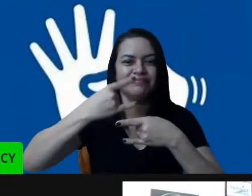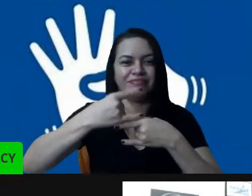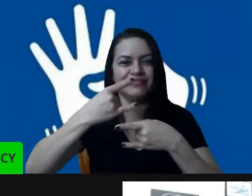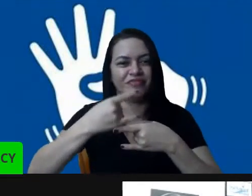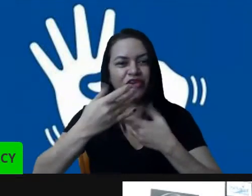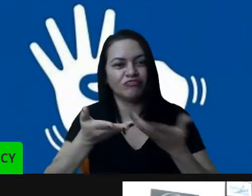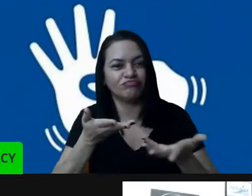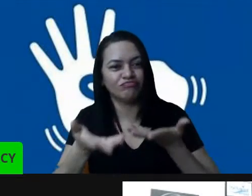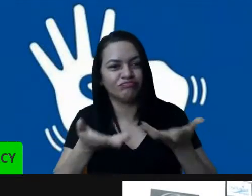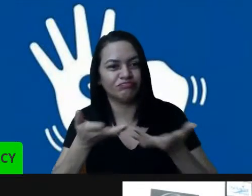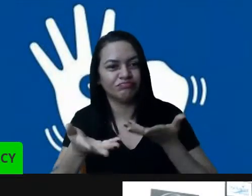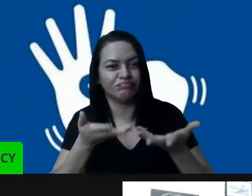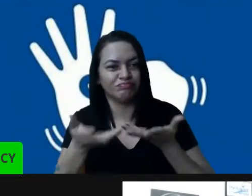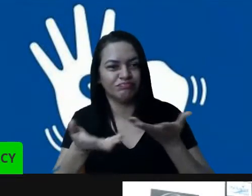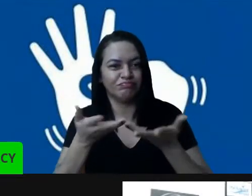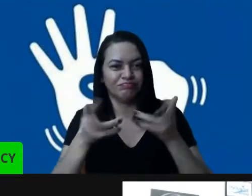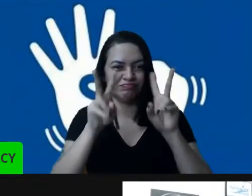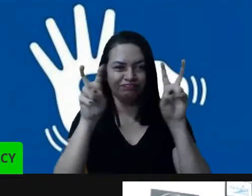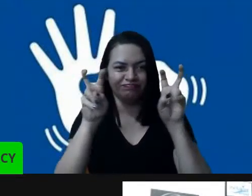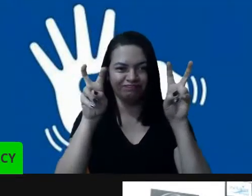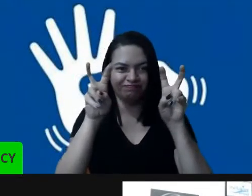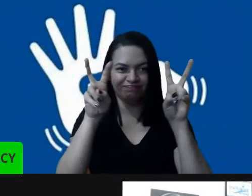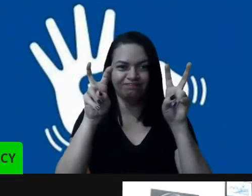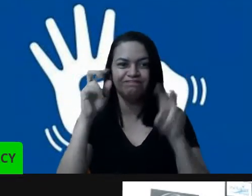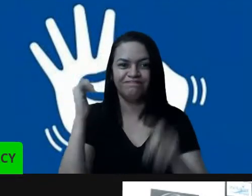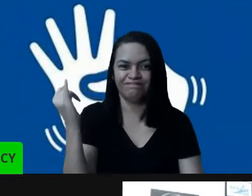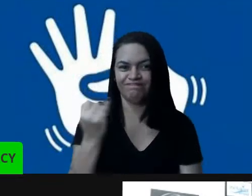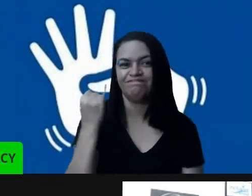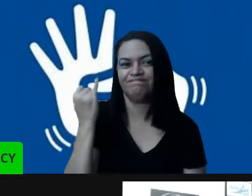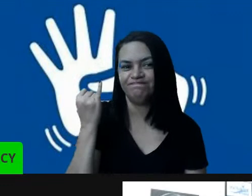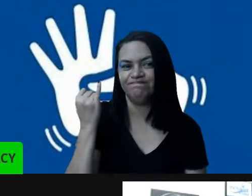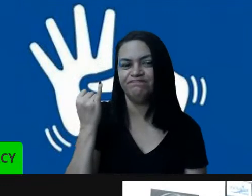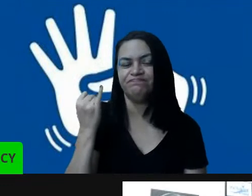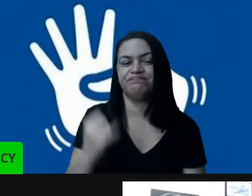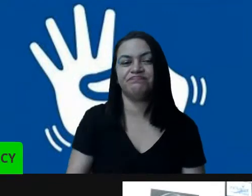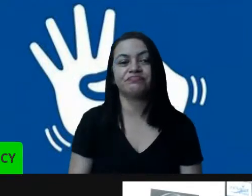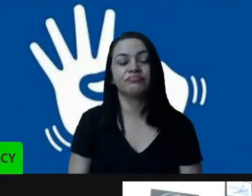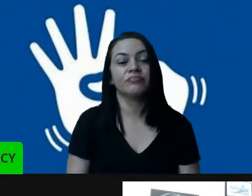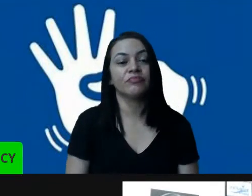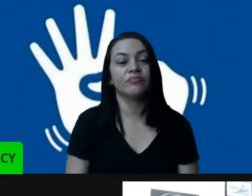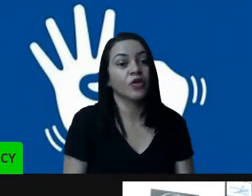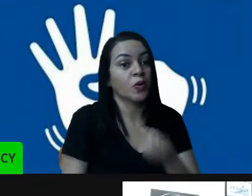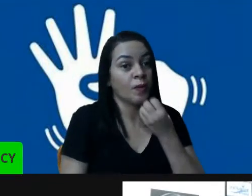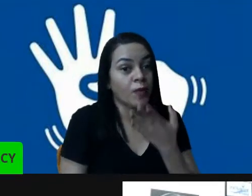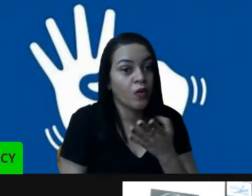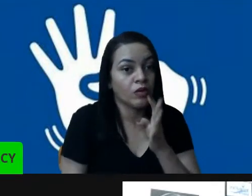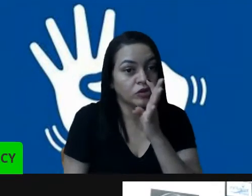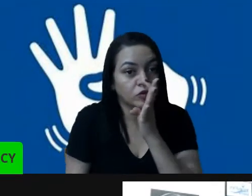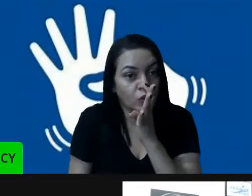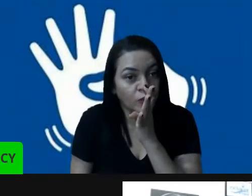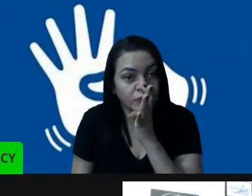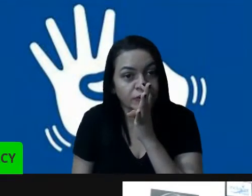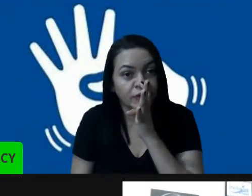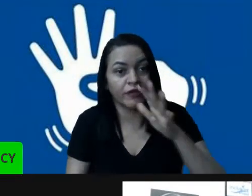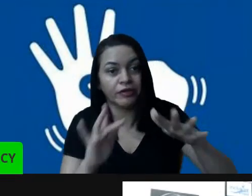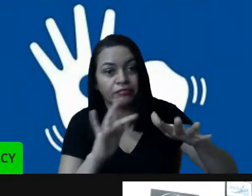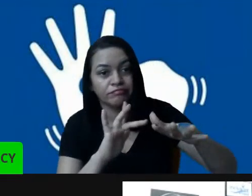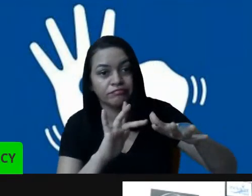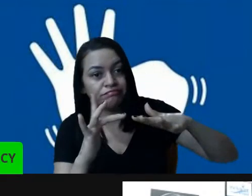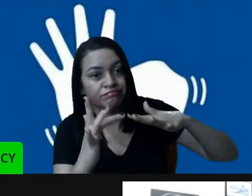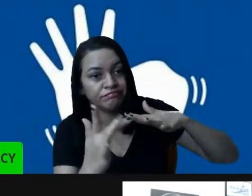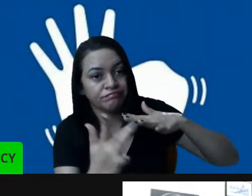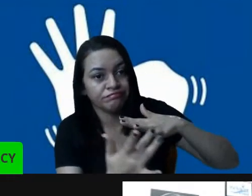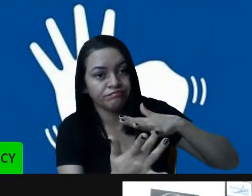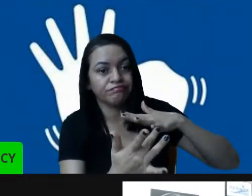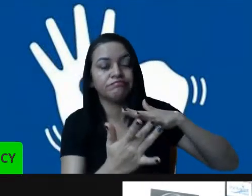tão importante. Bom, a gente tem observado que as mídias sociais, que as TVs, elas